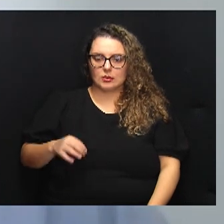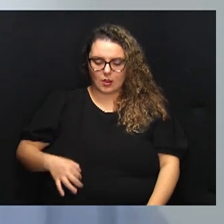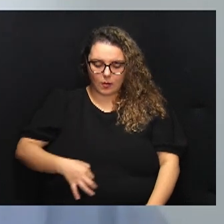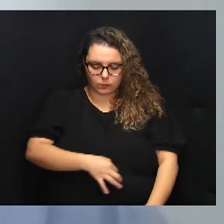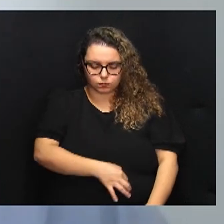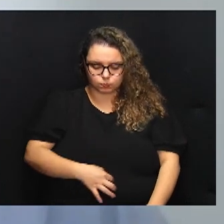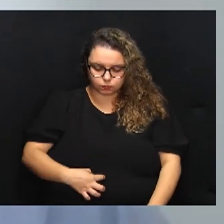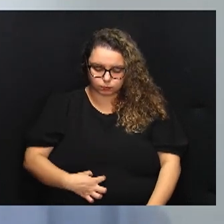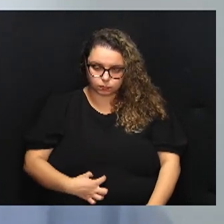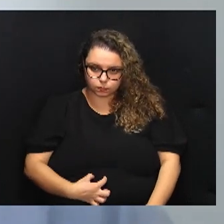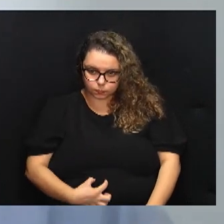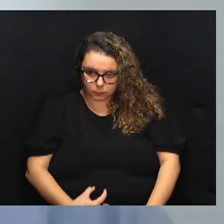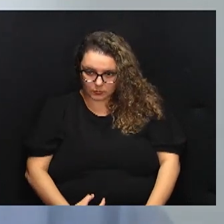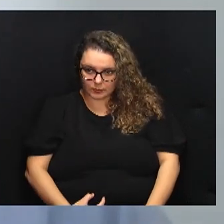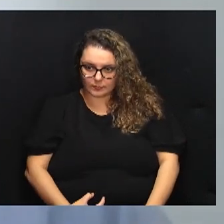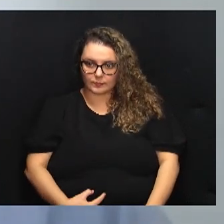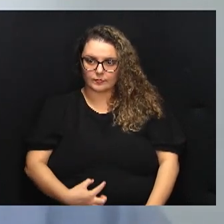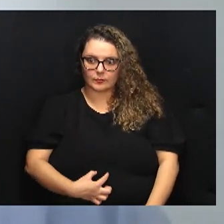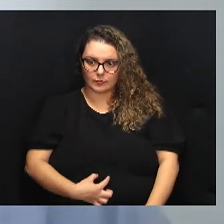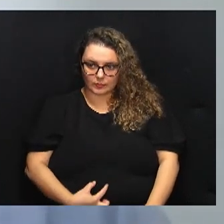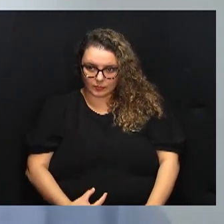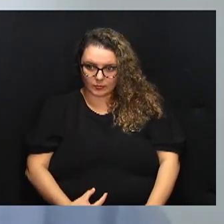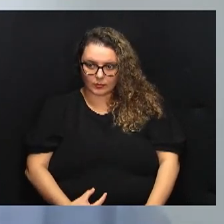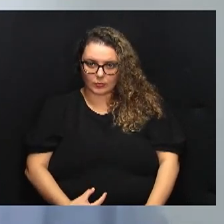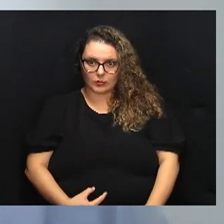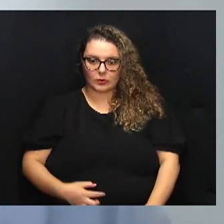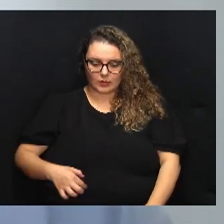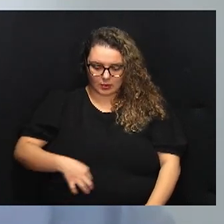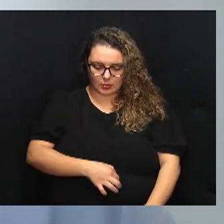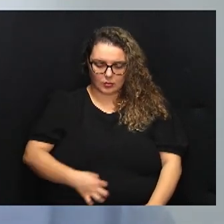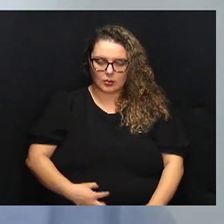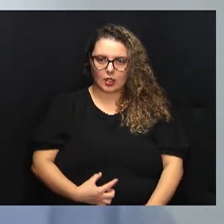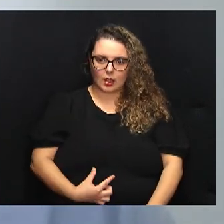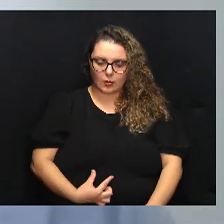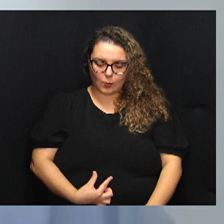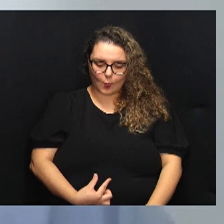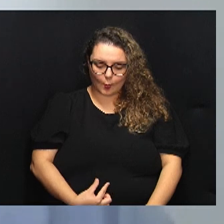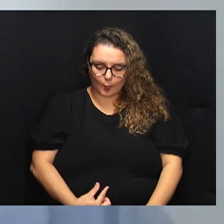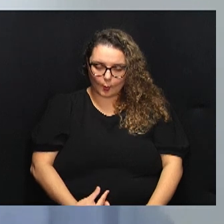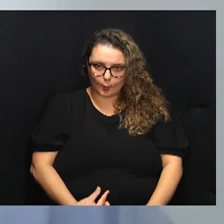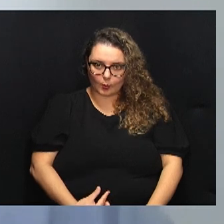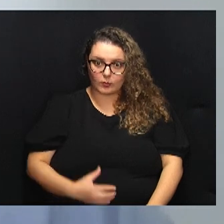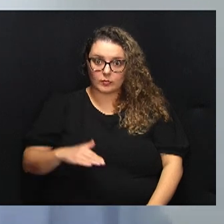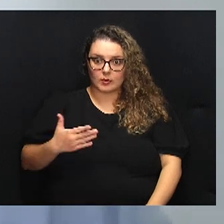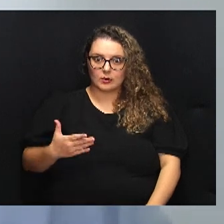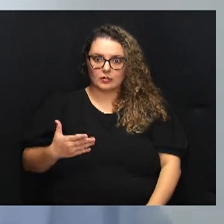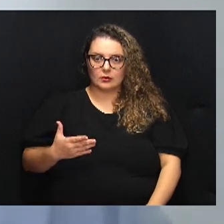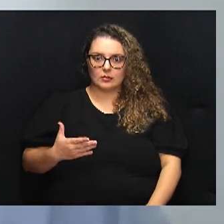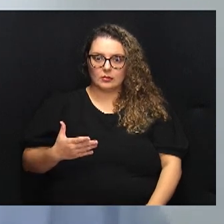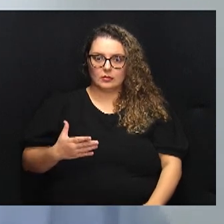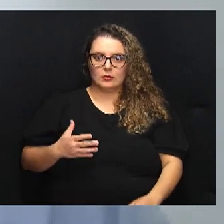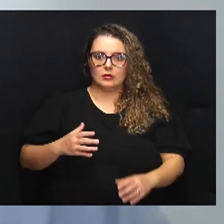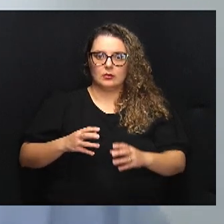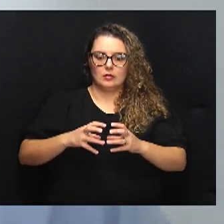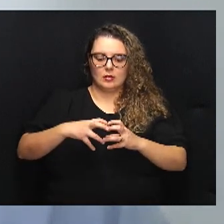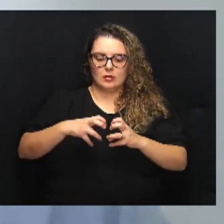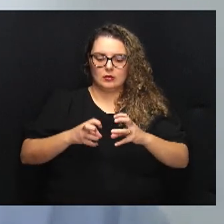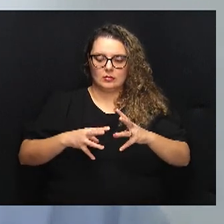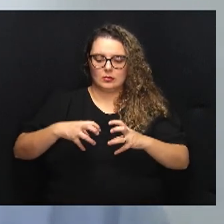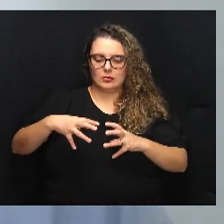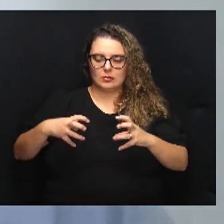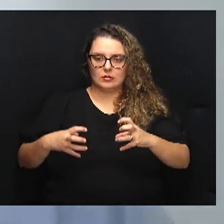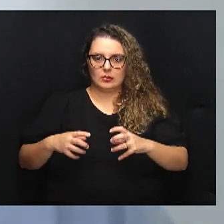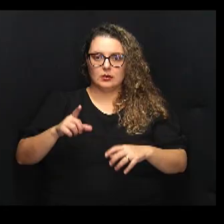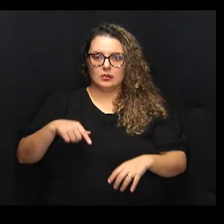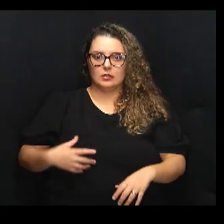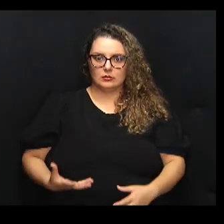intestino e essa região, ela tem uma espessura menor. Então, quando aparece uma nodulação, né, que é o tumor